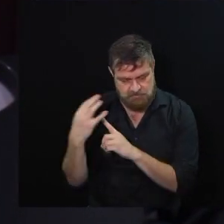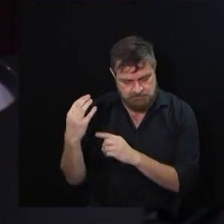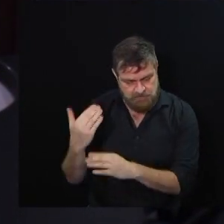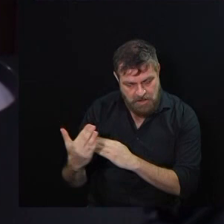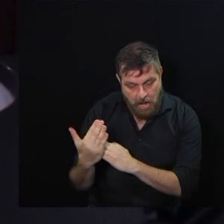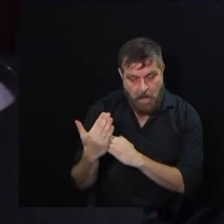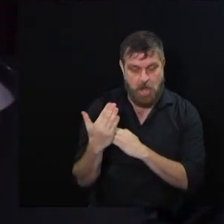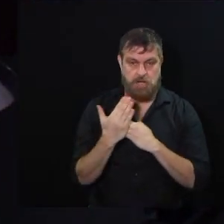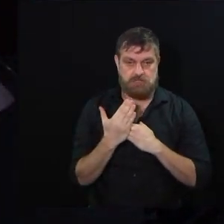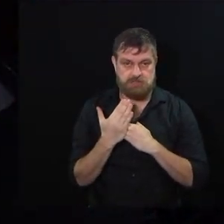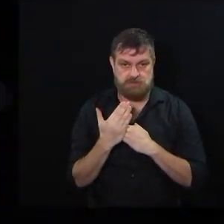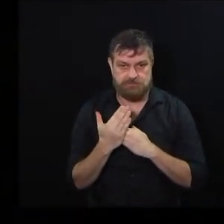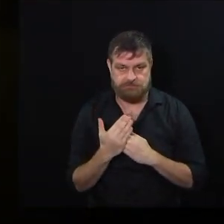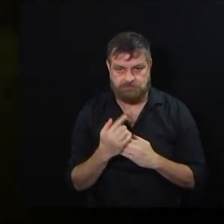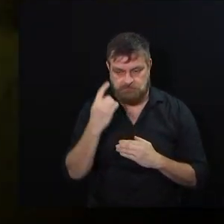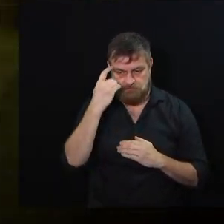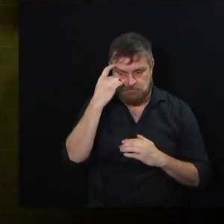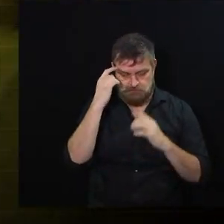quimicamente, mecanicamente.